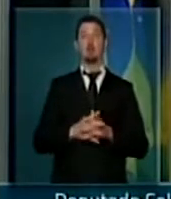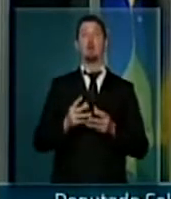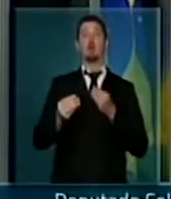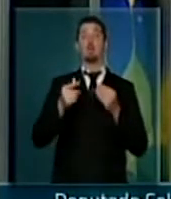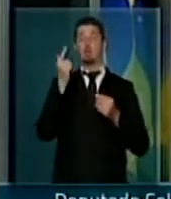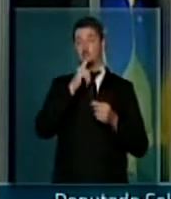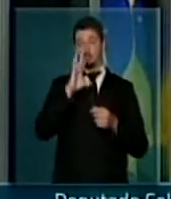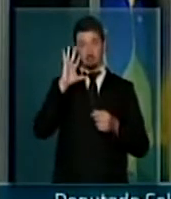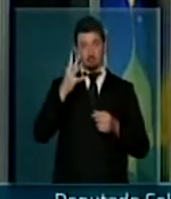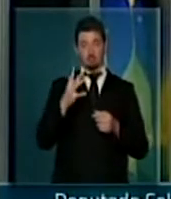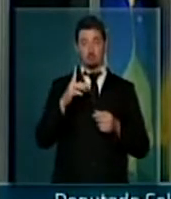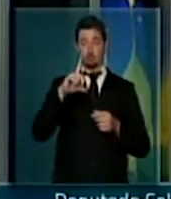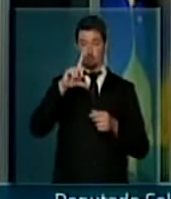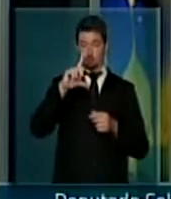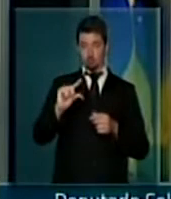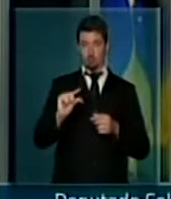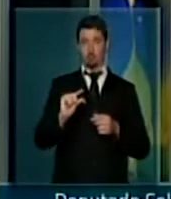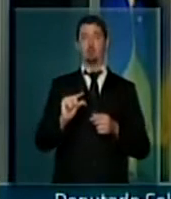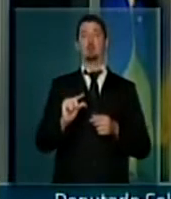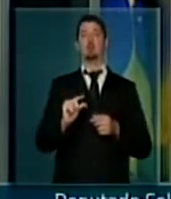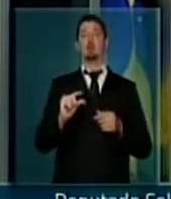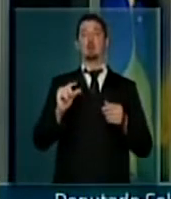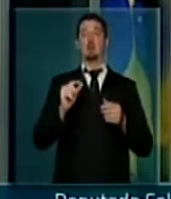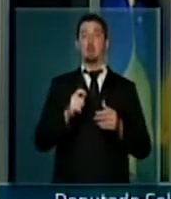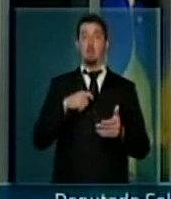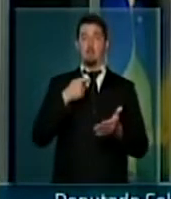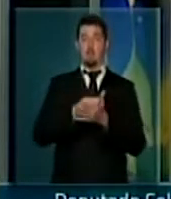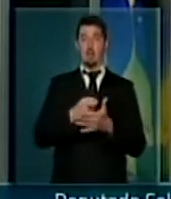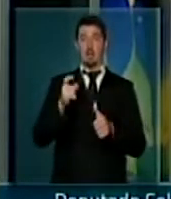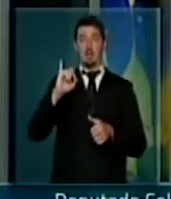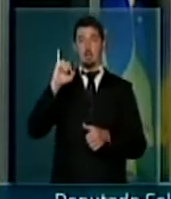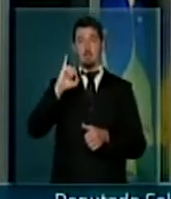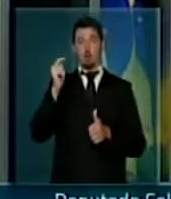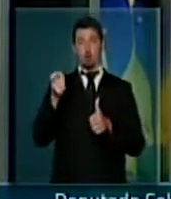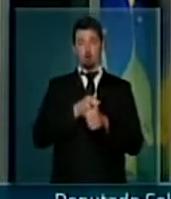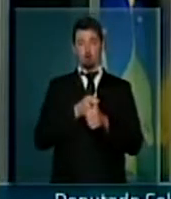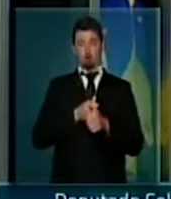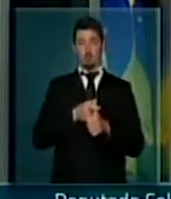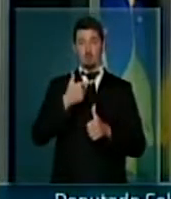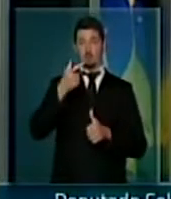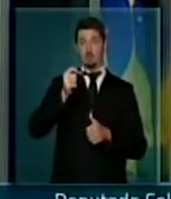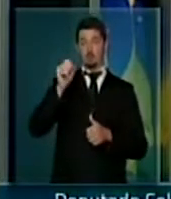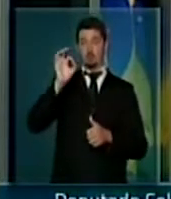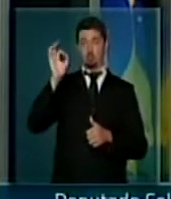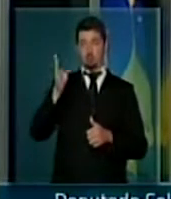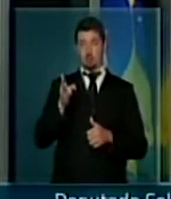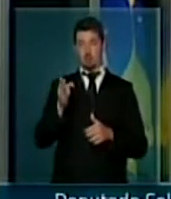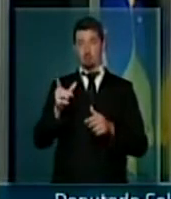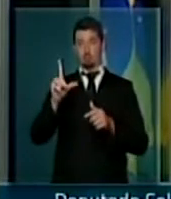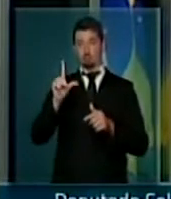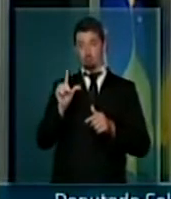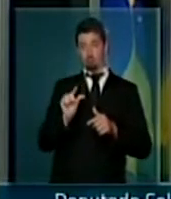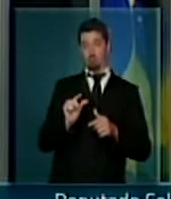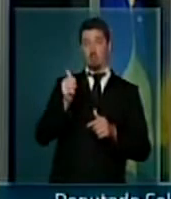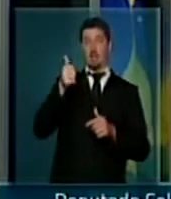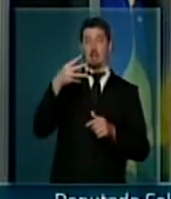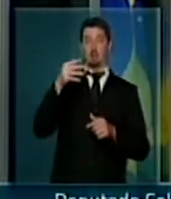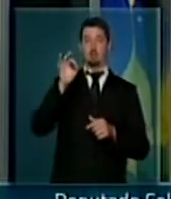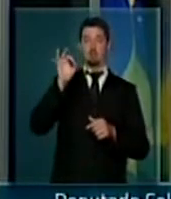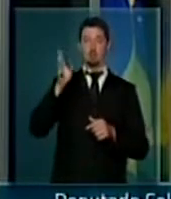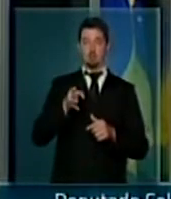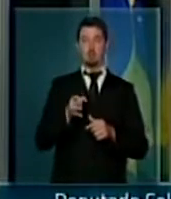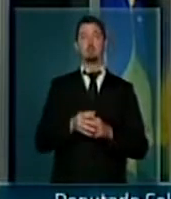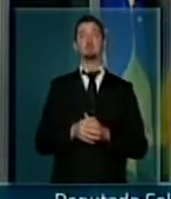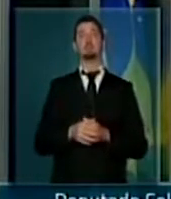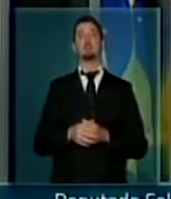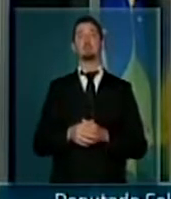chegar lá? Reduzir a contribuição tributária de 20% para 14% dos